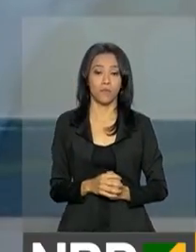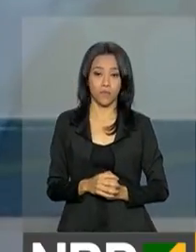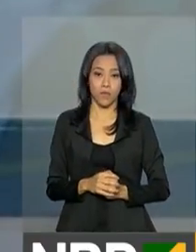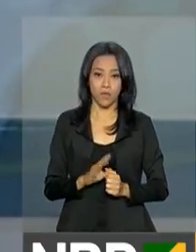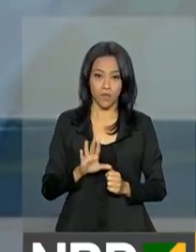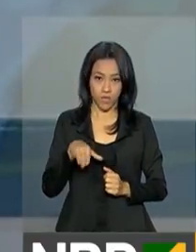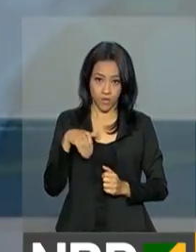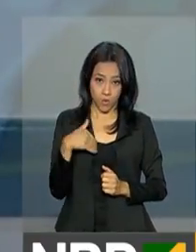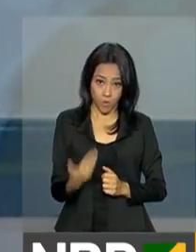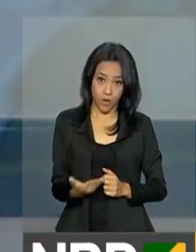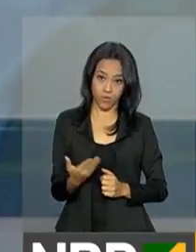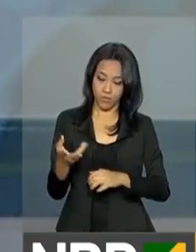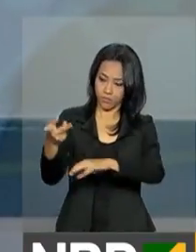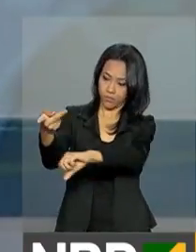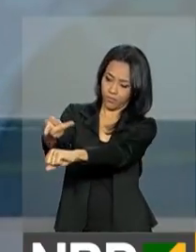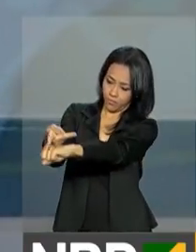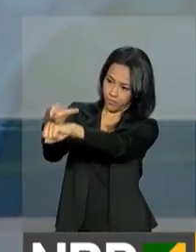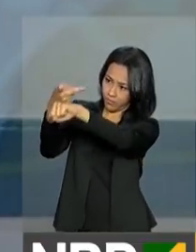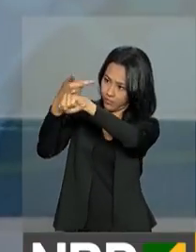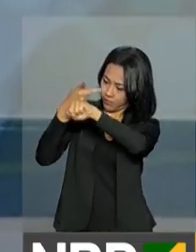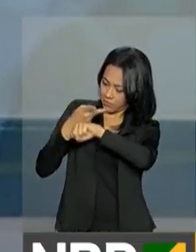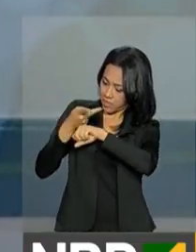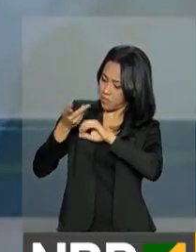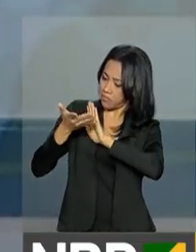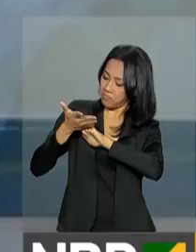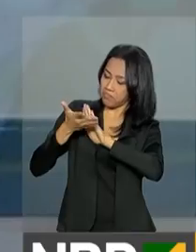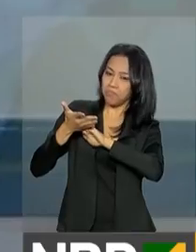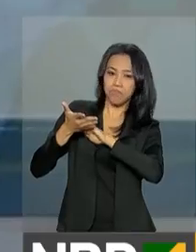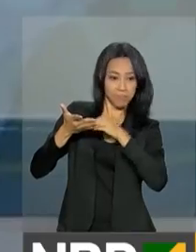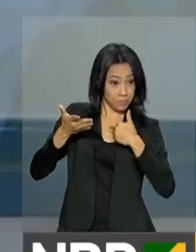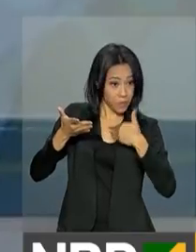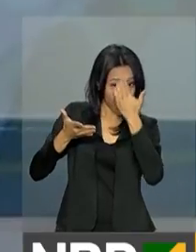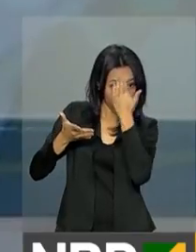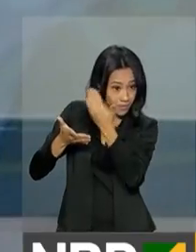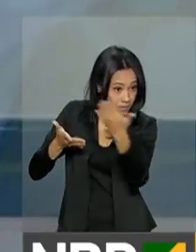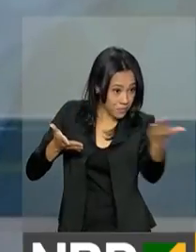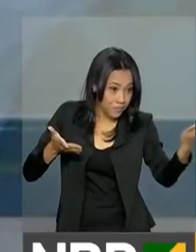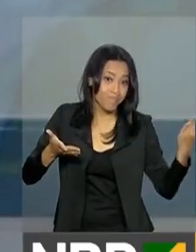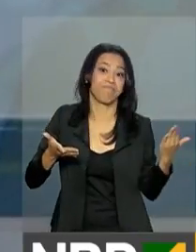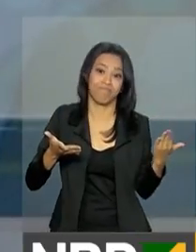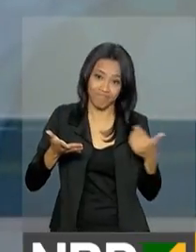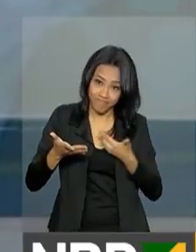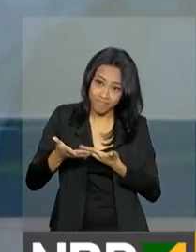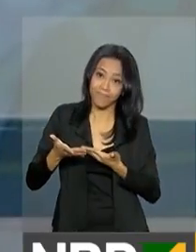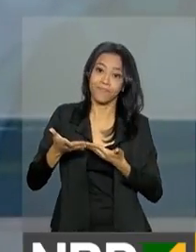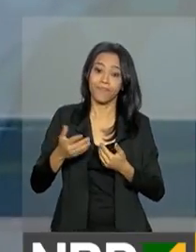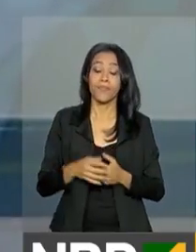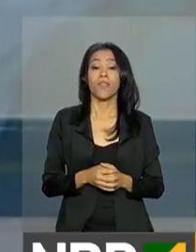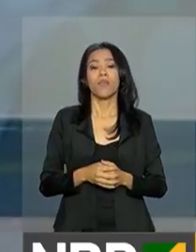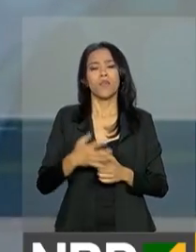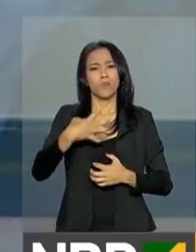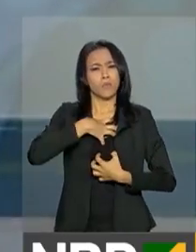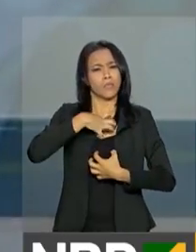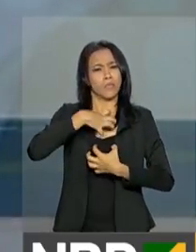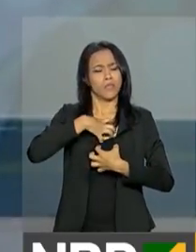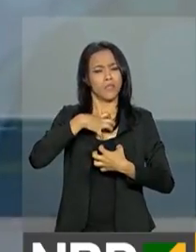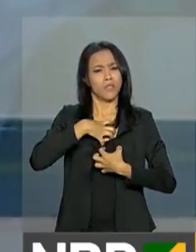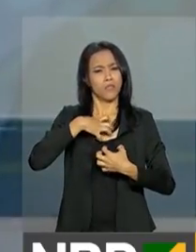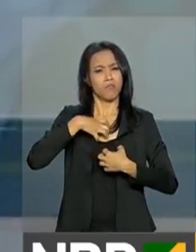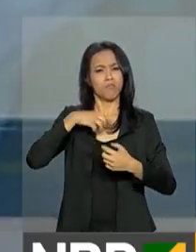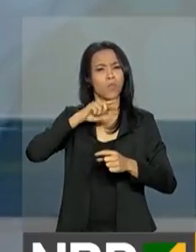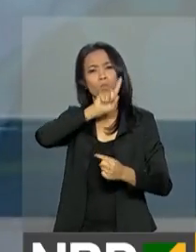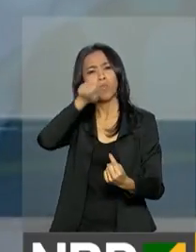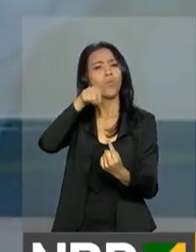ao recebermos esse prêmio, que eu naturalmente agradeço enormemente, eu estou sentindo que a premiação deriva